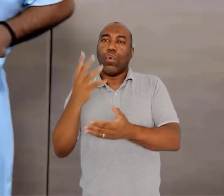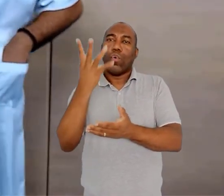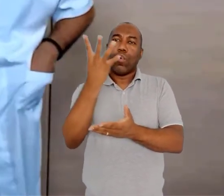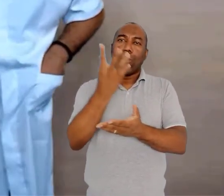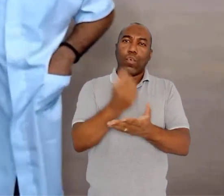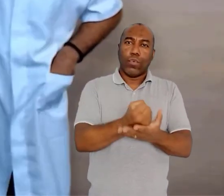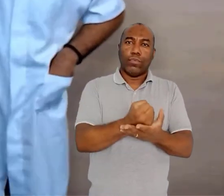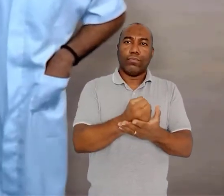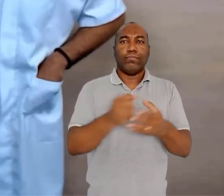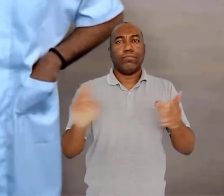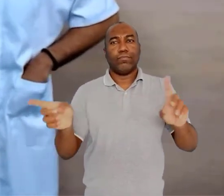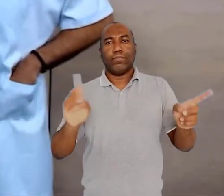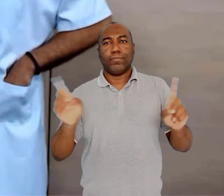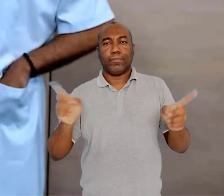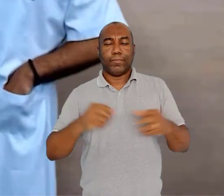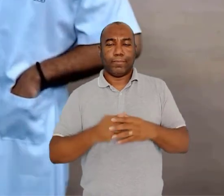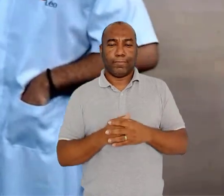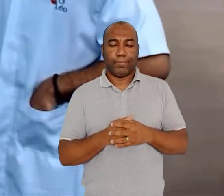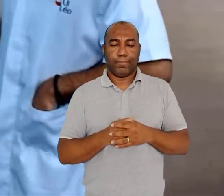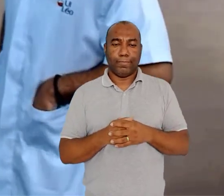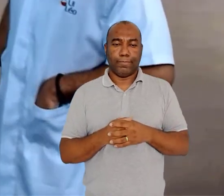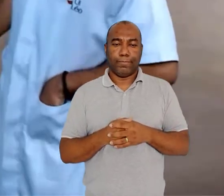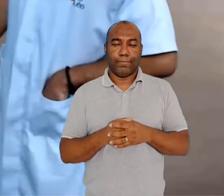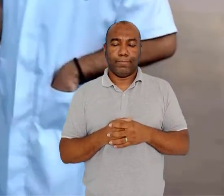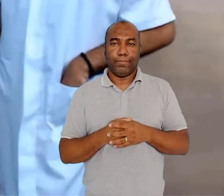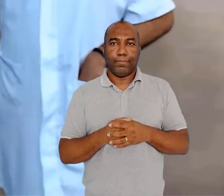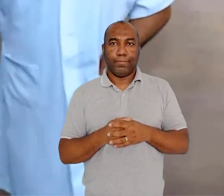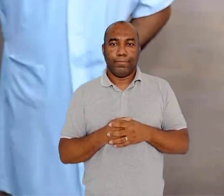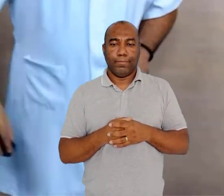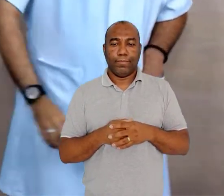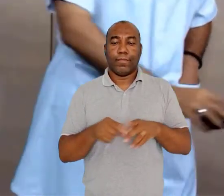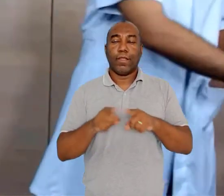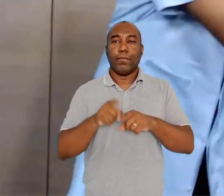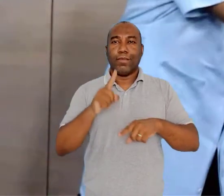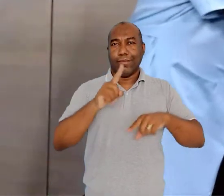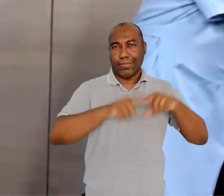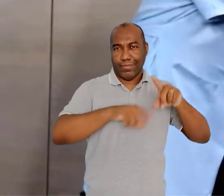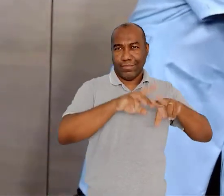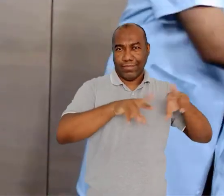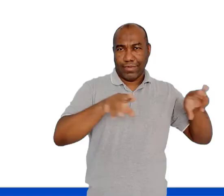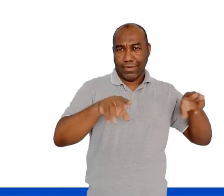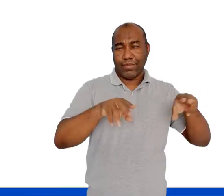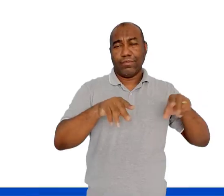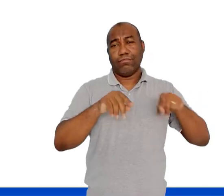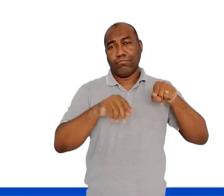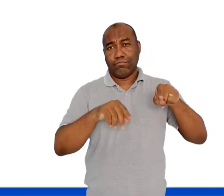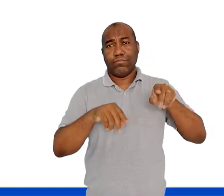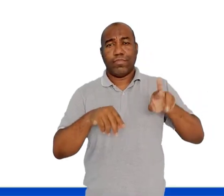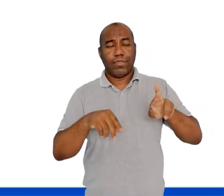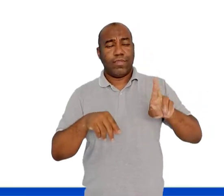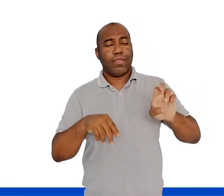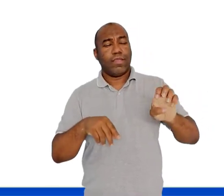lá para o slide que a gente vamos voltar lá juntos. Entalpia dos produtos menos dos reagentes.